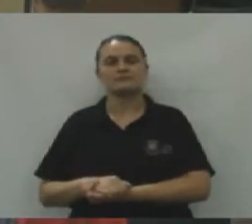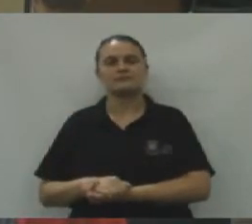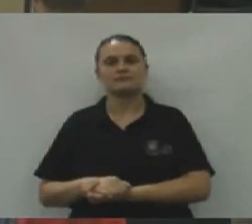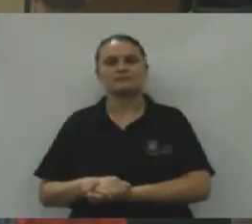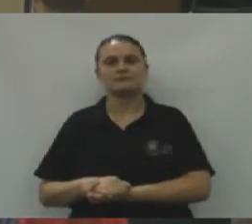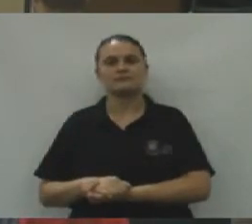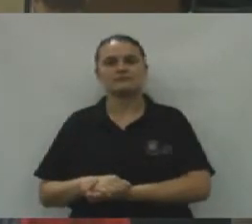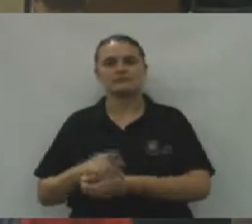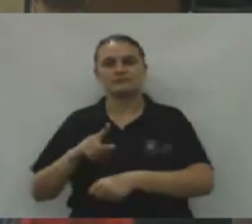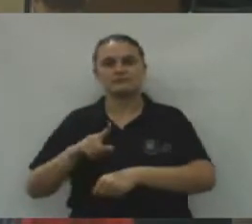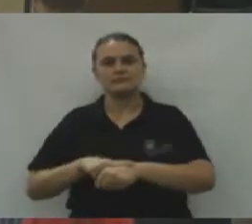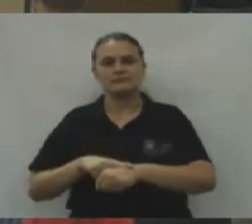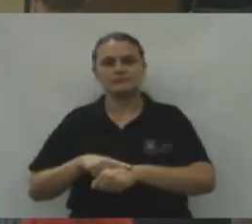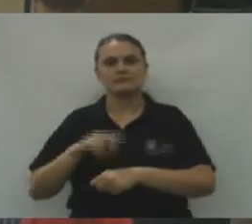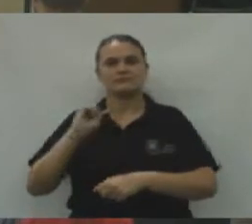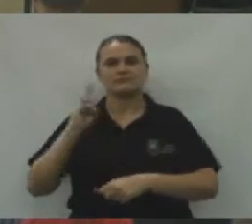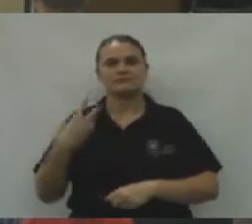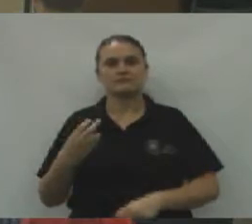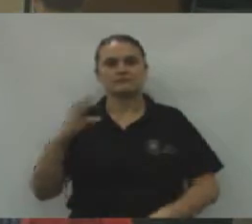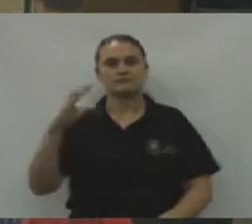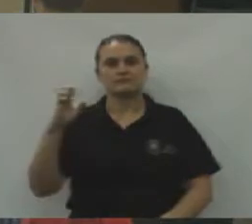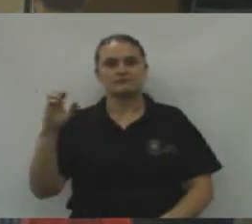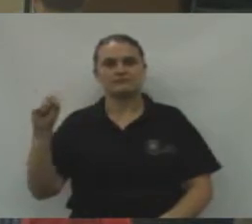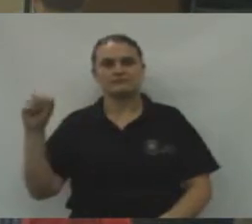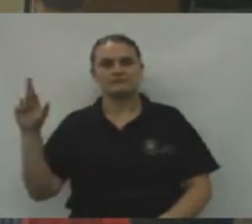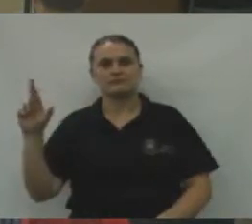em tempo, vereador César Impinotti.